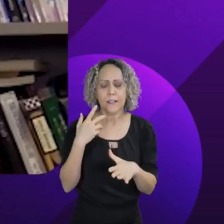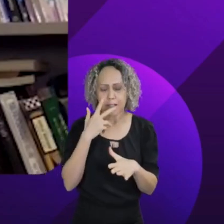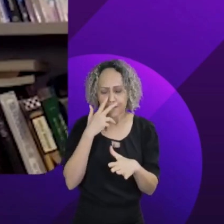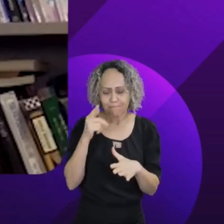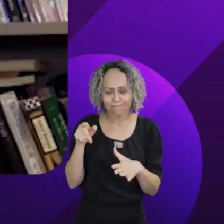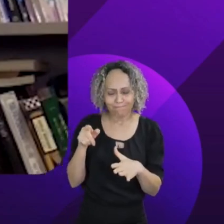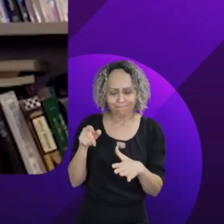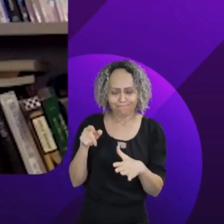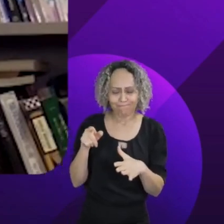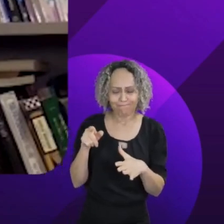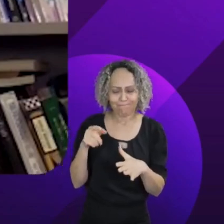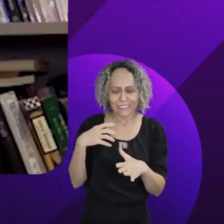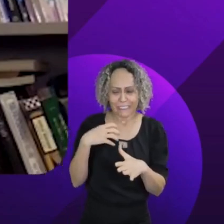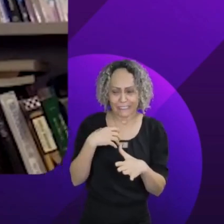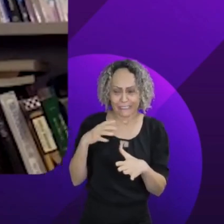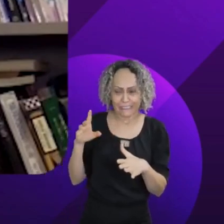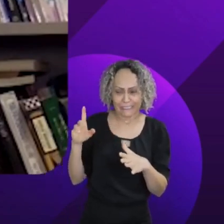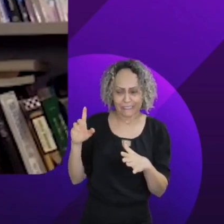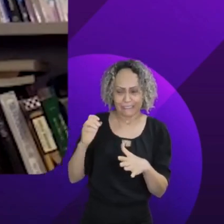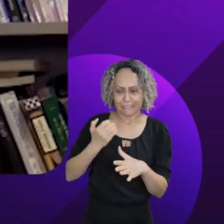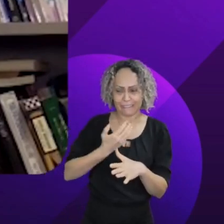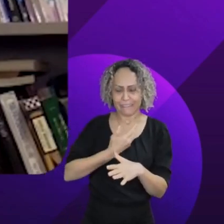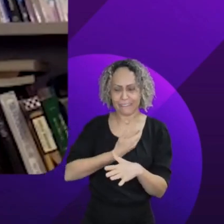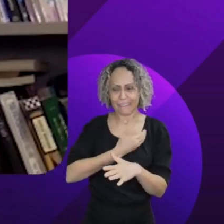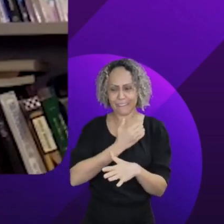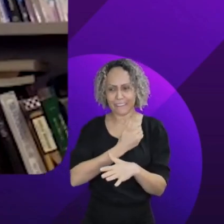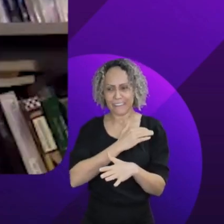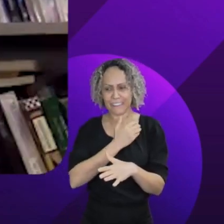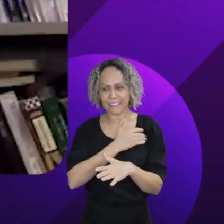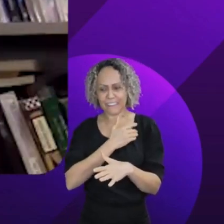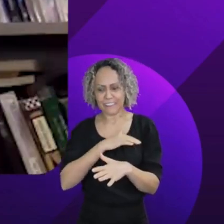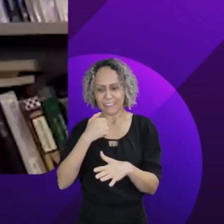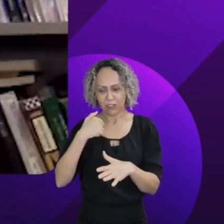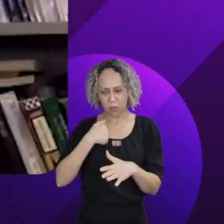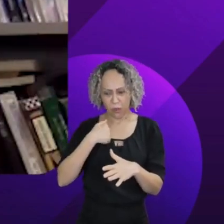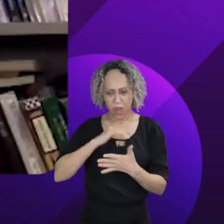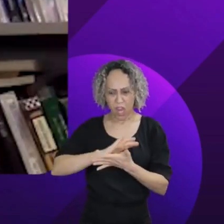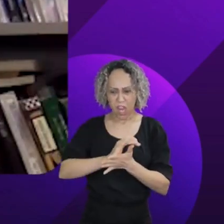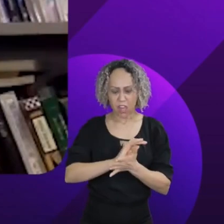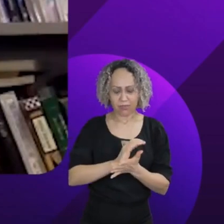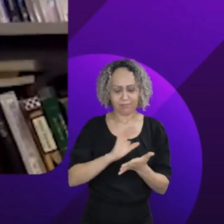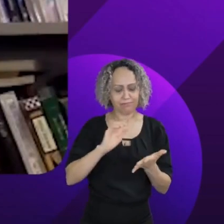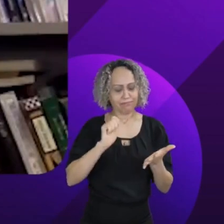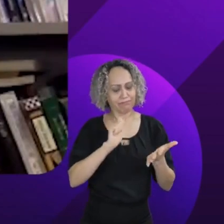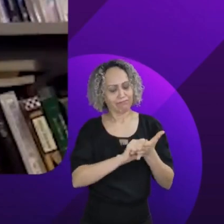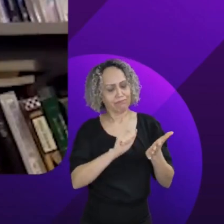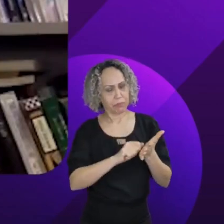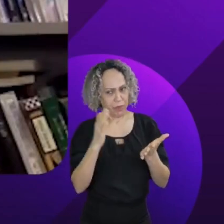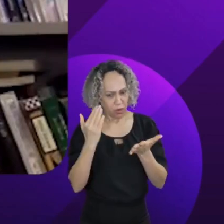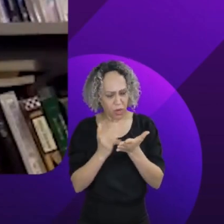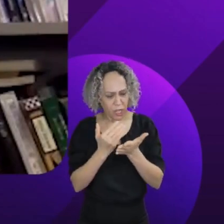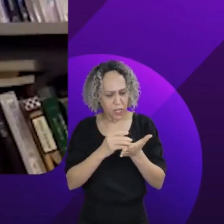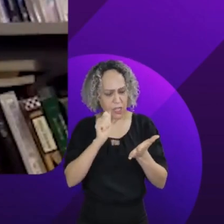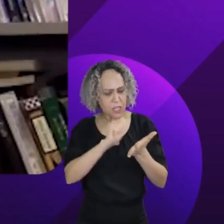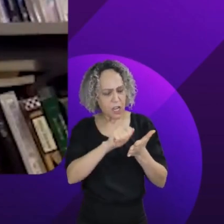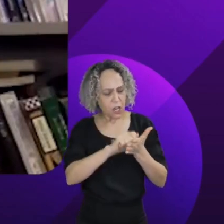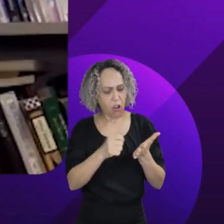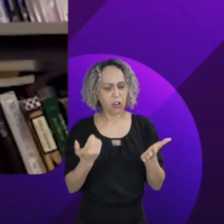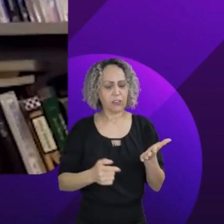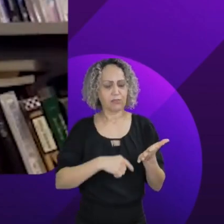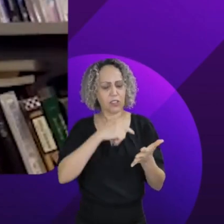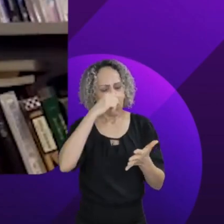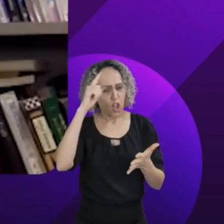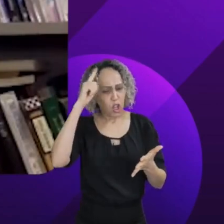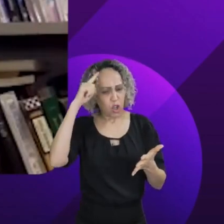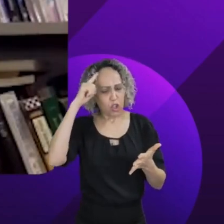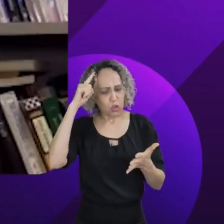os fatos que você vivenciou e que ocorreu, né? É, e